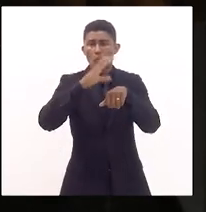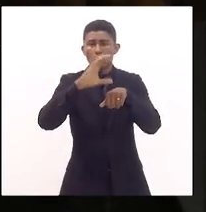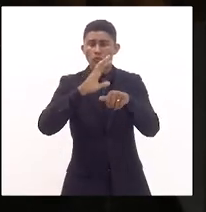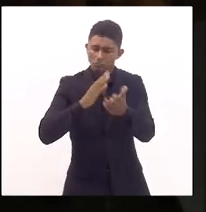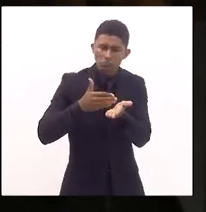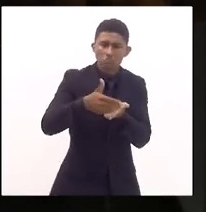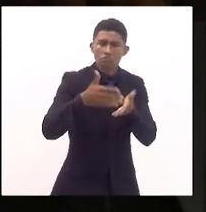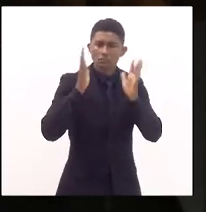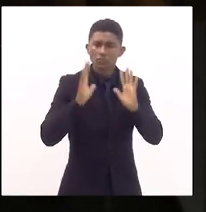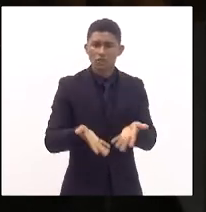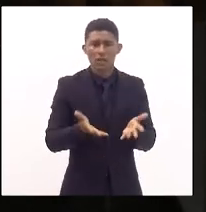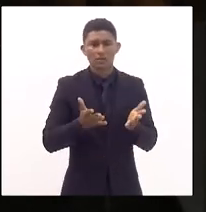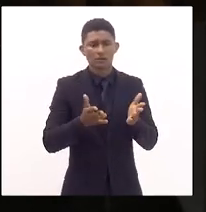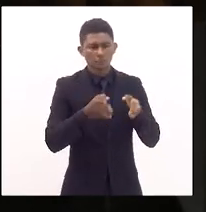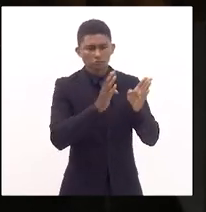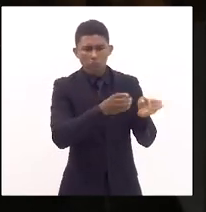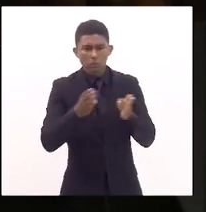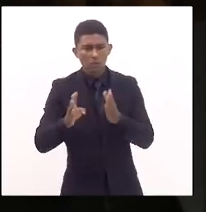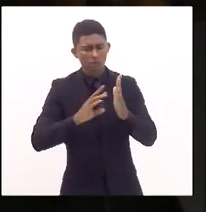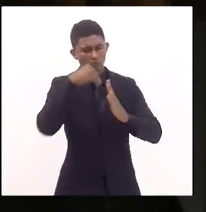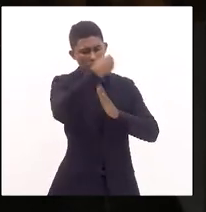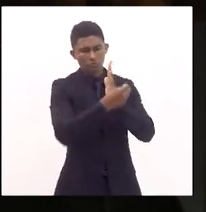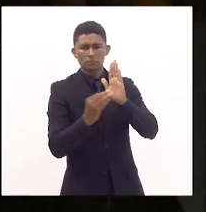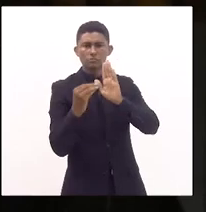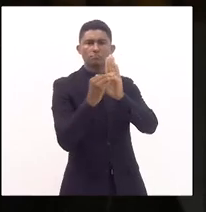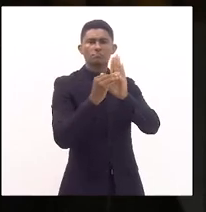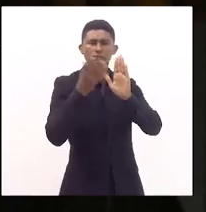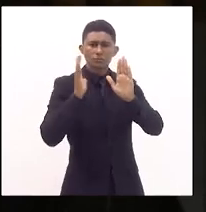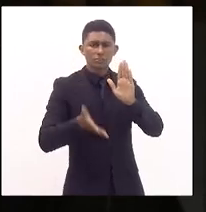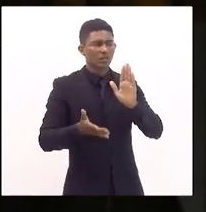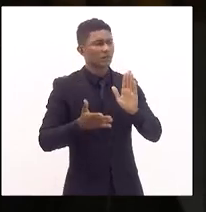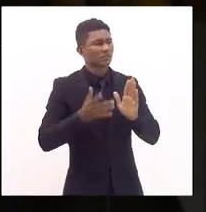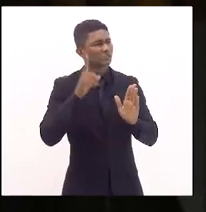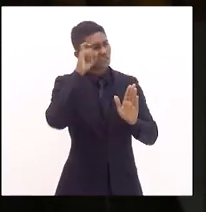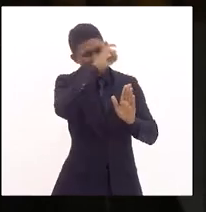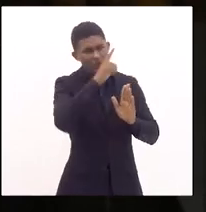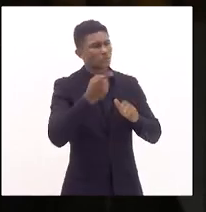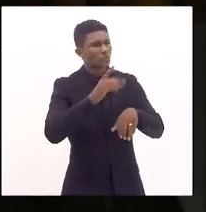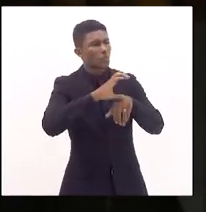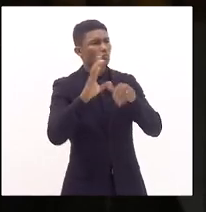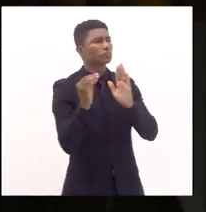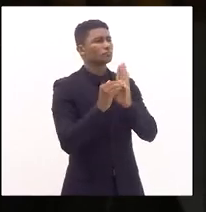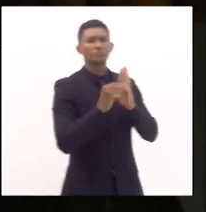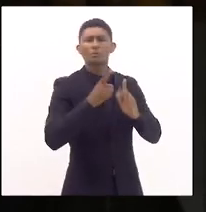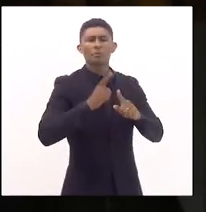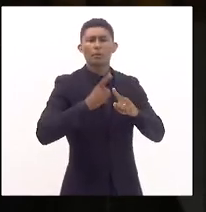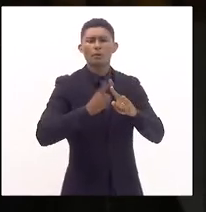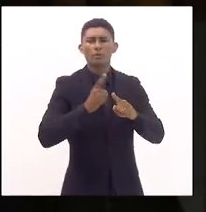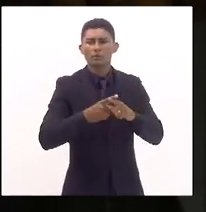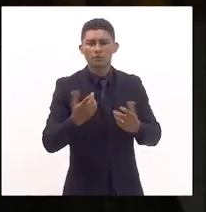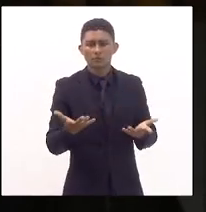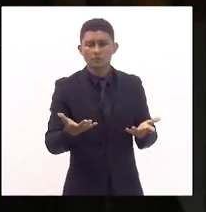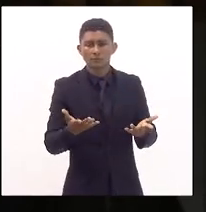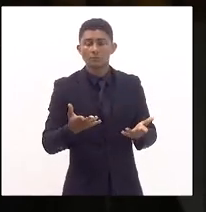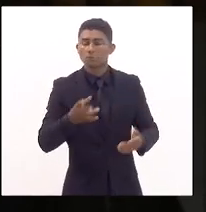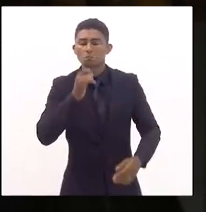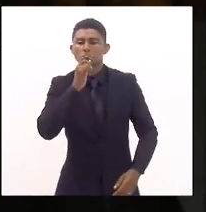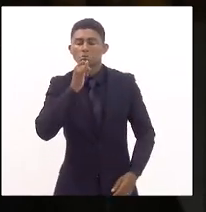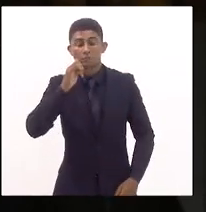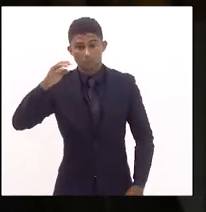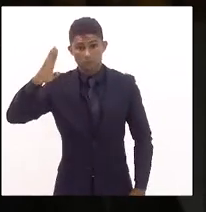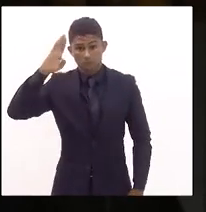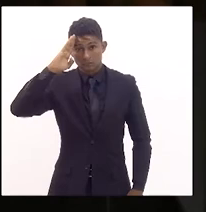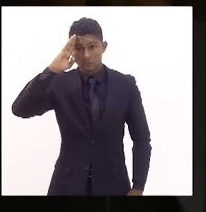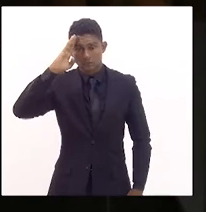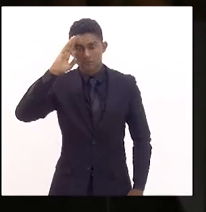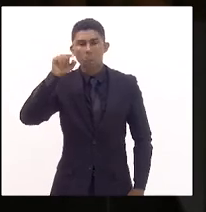no cronograma certo já previsto pela corporação. Por quê? No Exército,